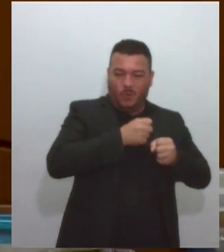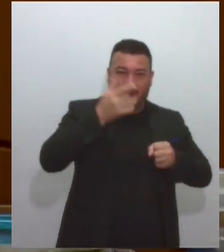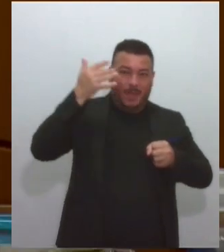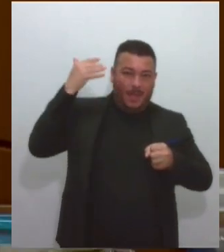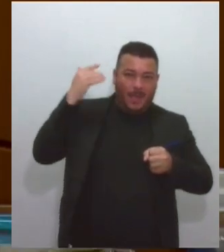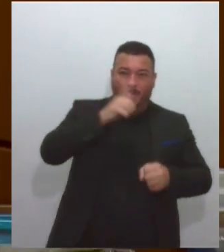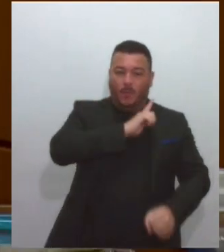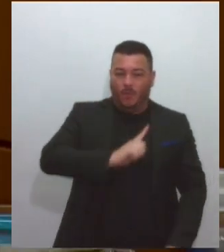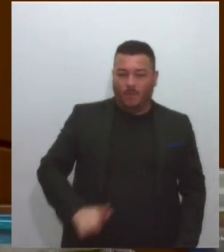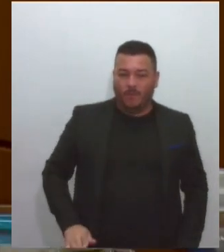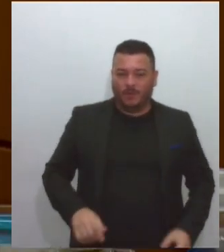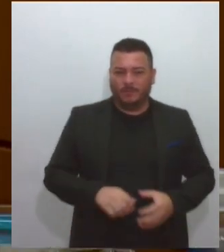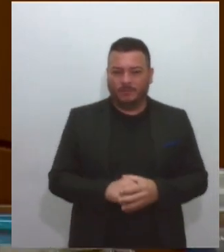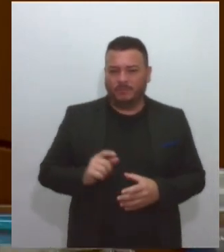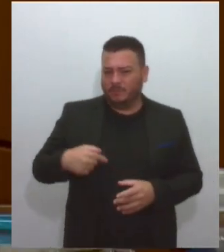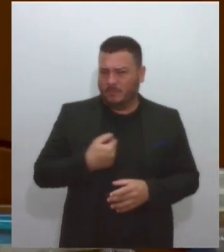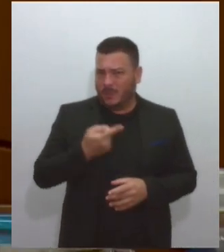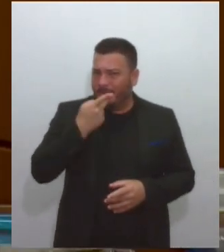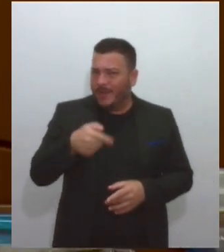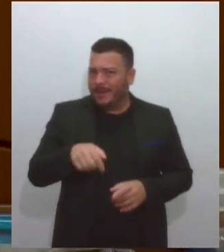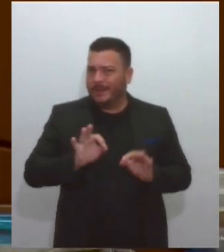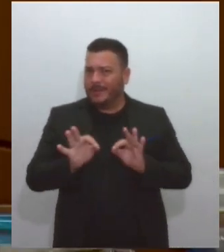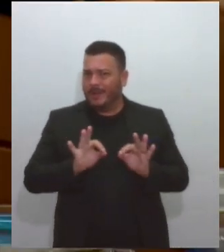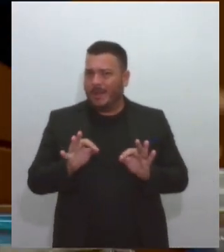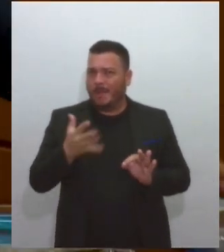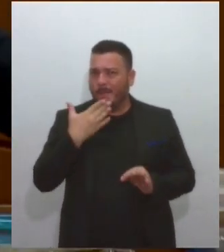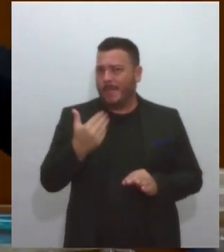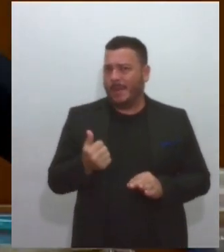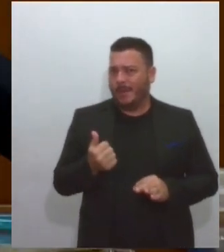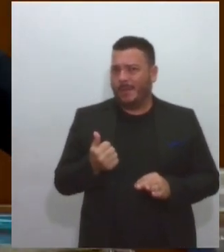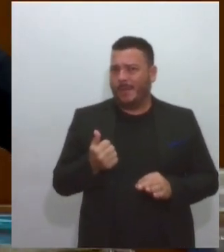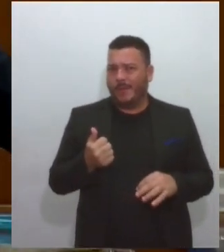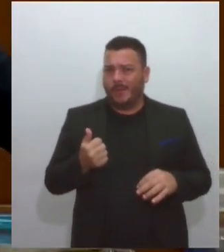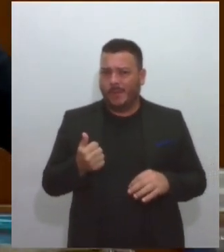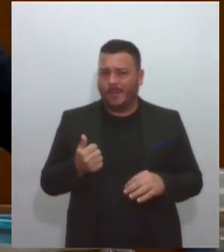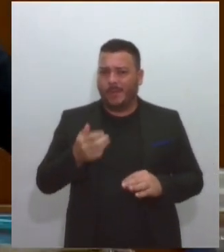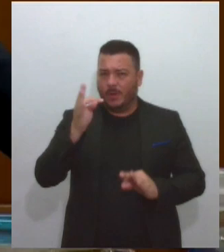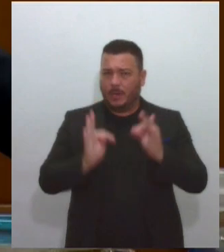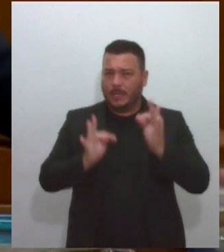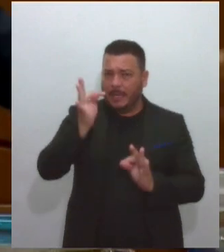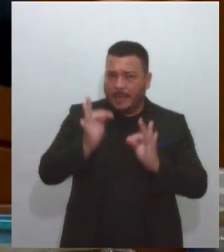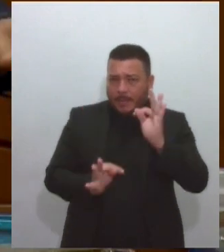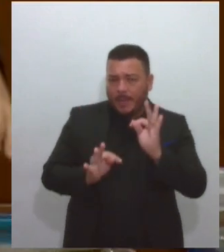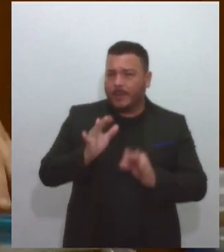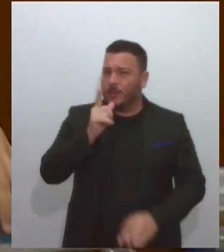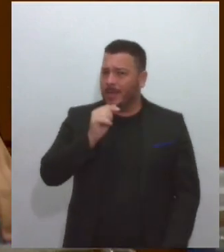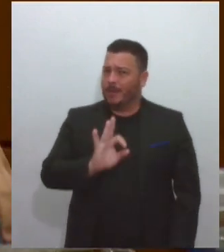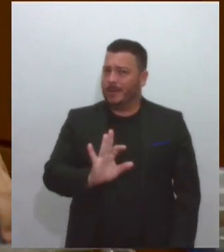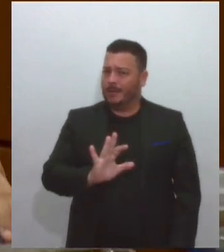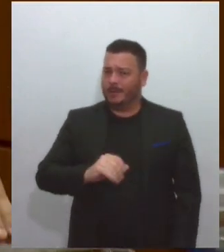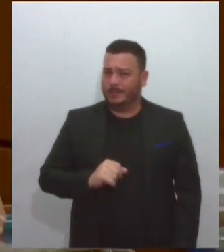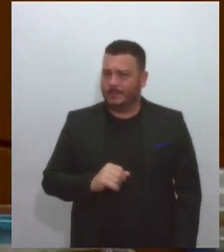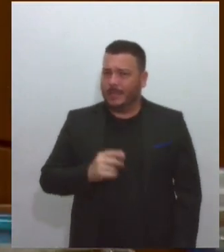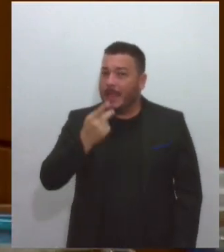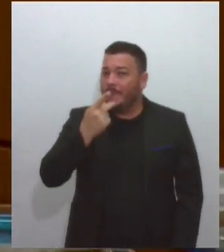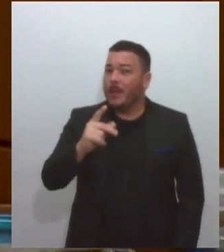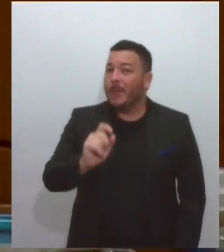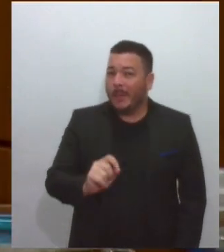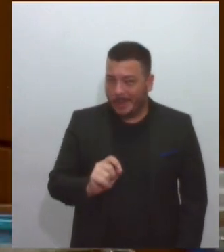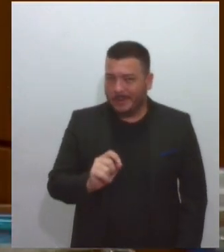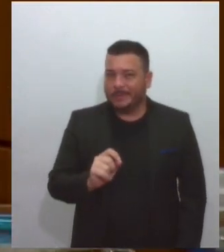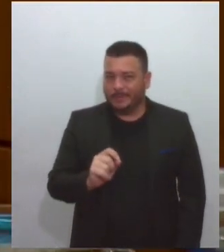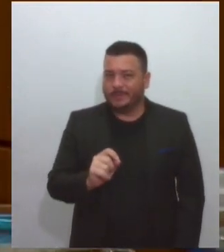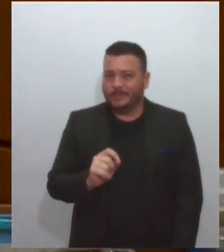não está falando aqui em melhoria do tratamento de água. A gente está falando da